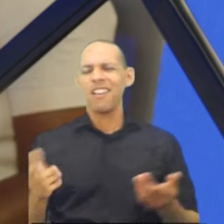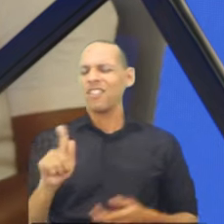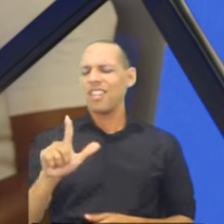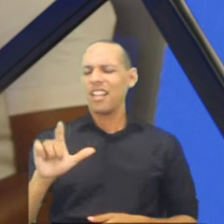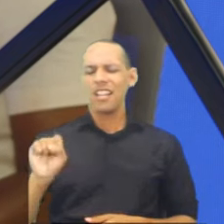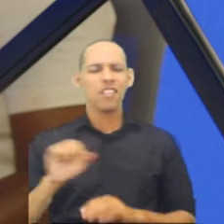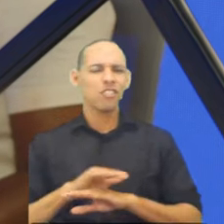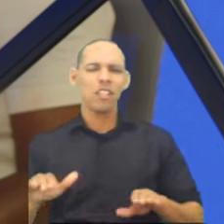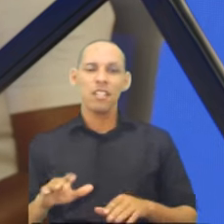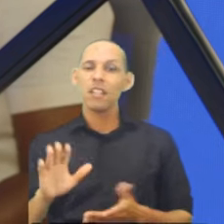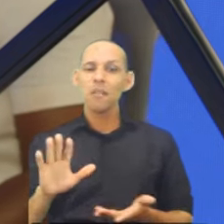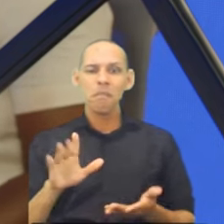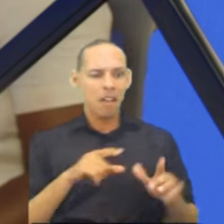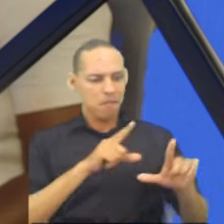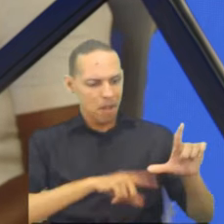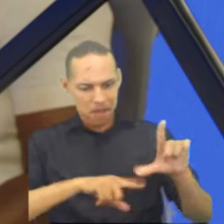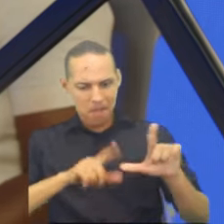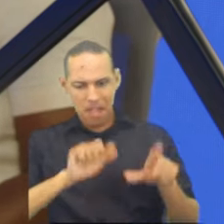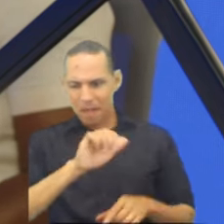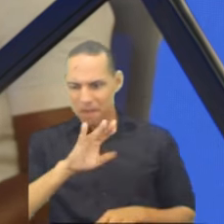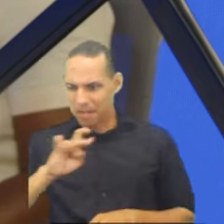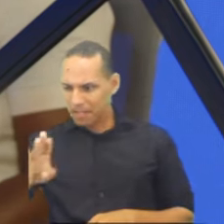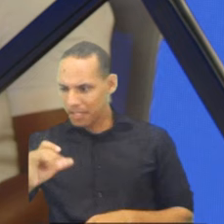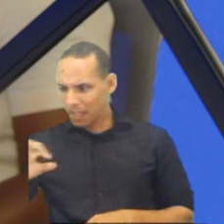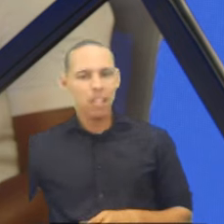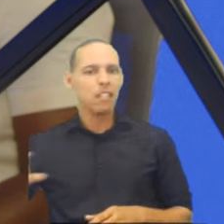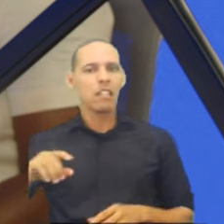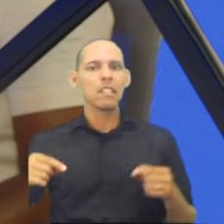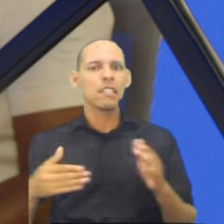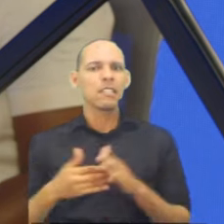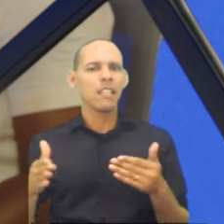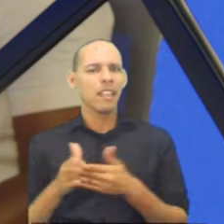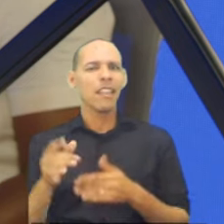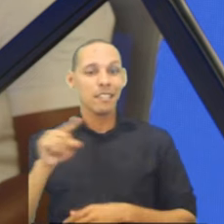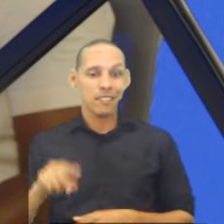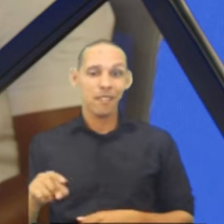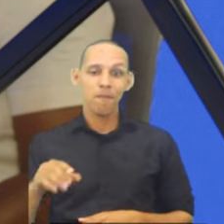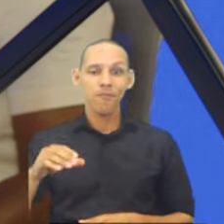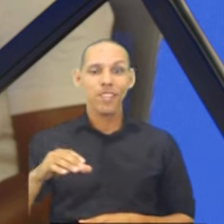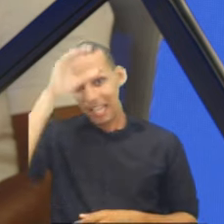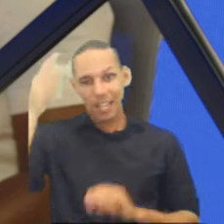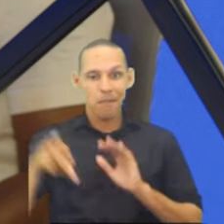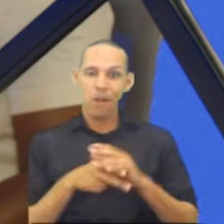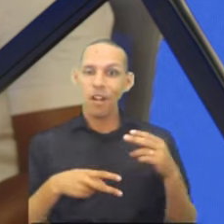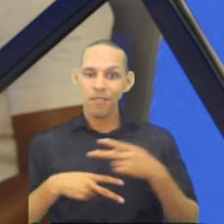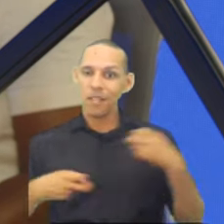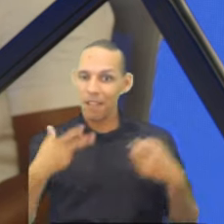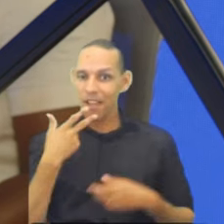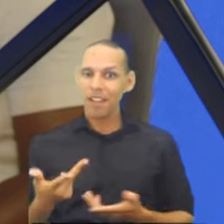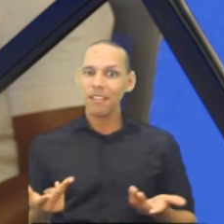né mas era GLS Nossa mas daqui a pouco vai ter o alfabeto inteiro vai eu ouvi isso de uma cliente do